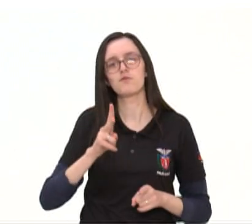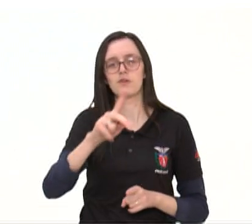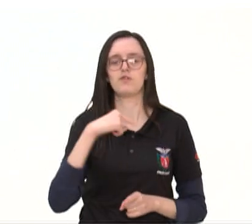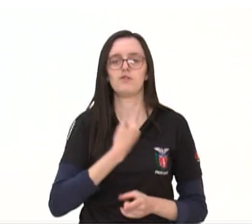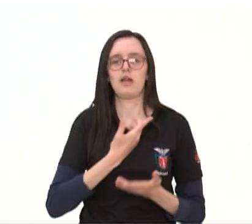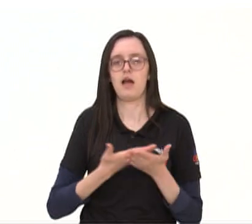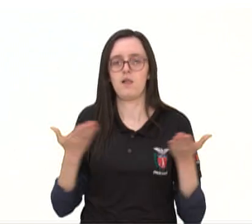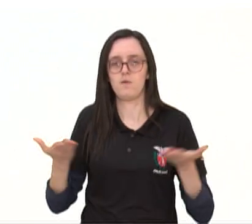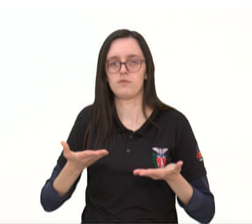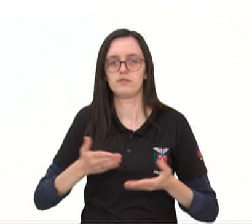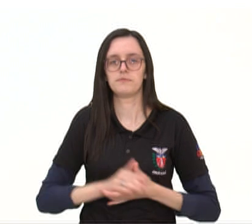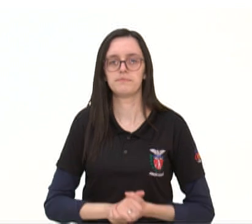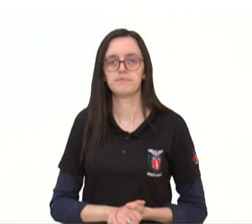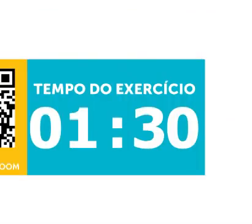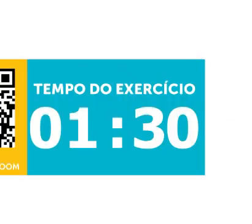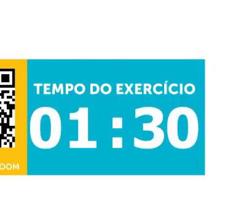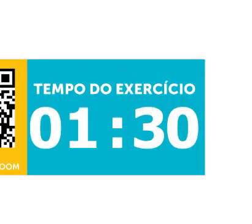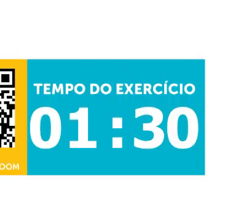à nossa aula de hoje.